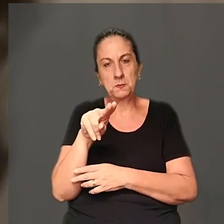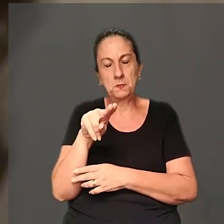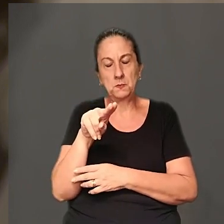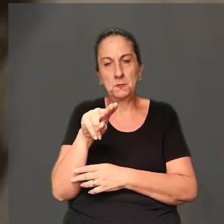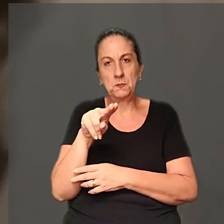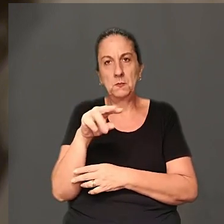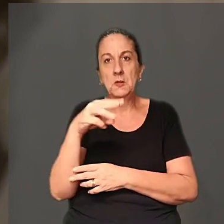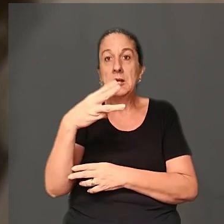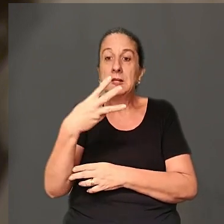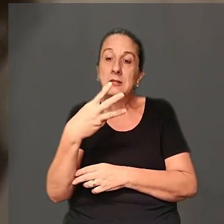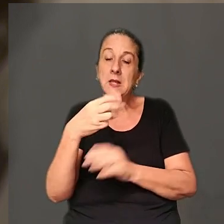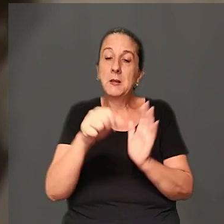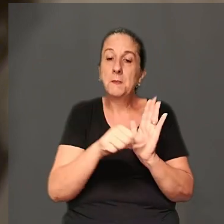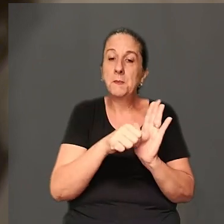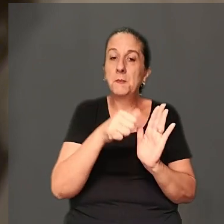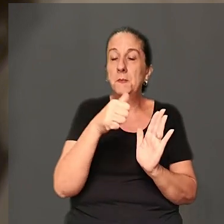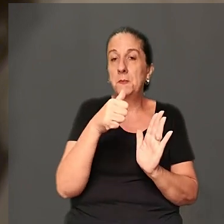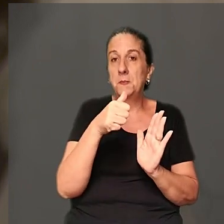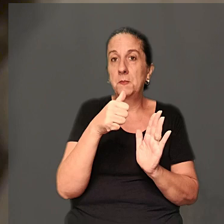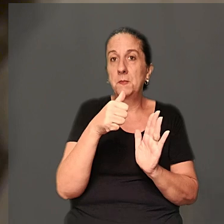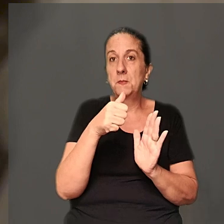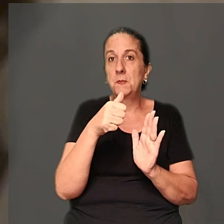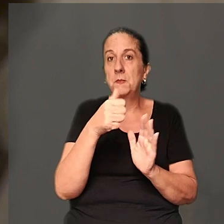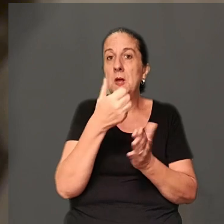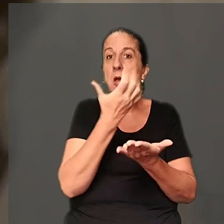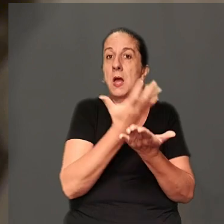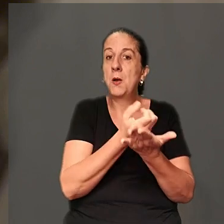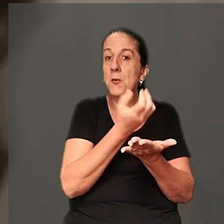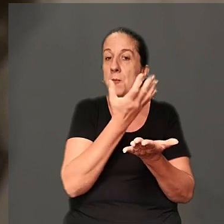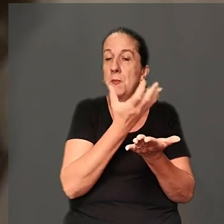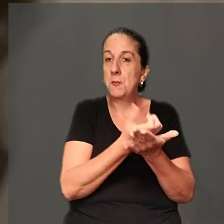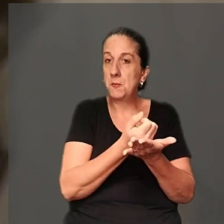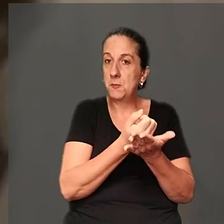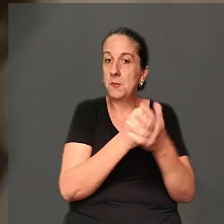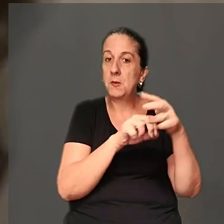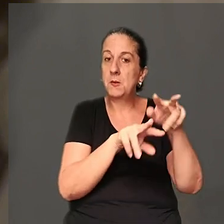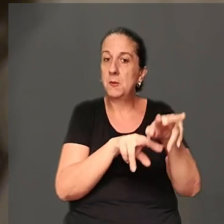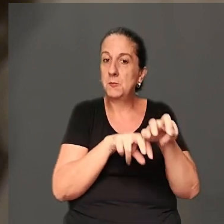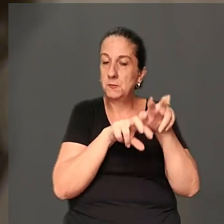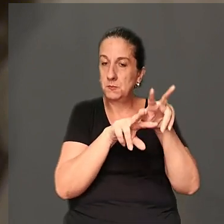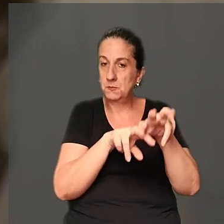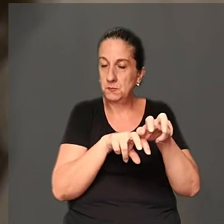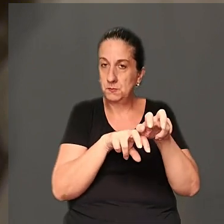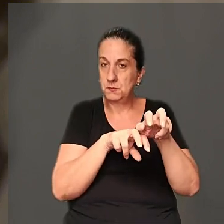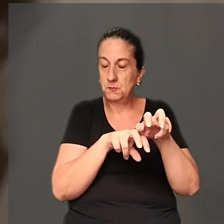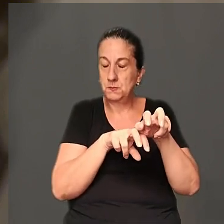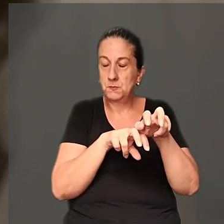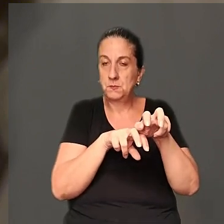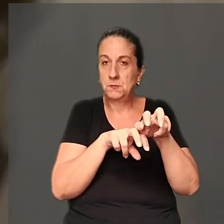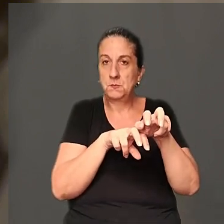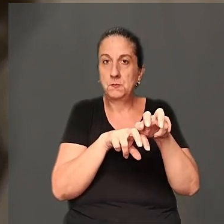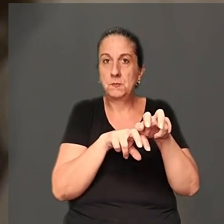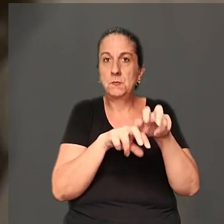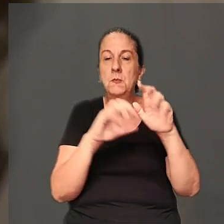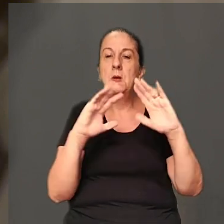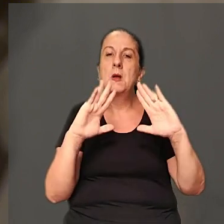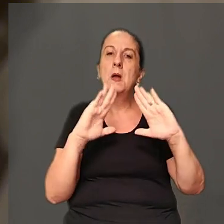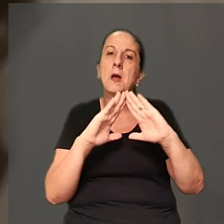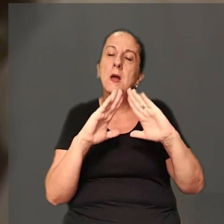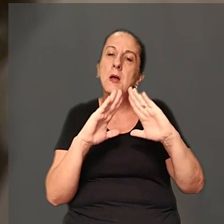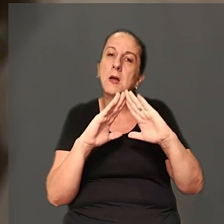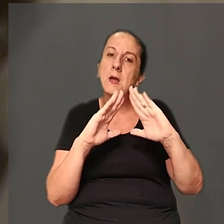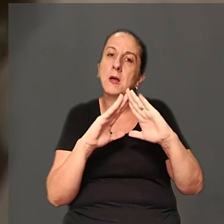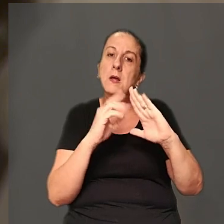irmãos. Os 3 primeiros fomos alfabetizados na zona rural.